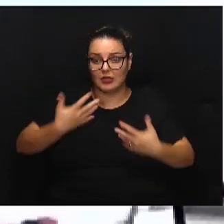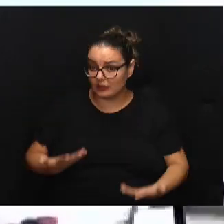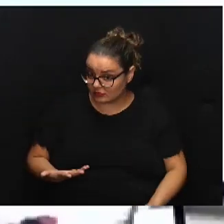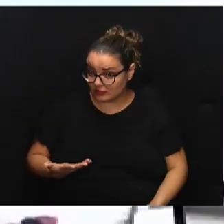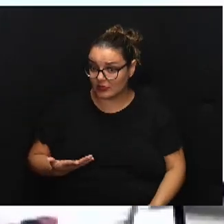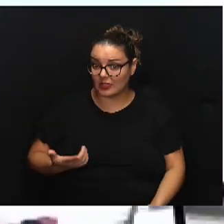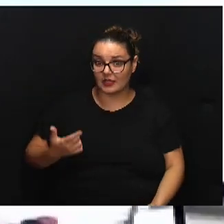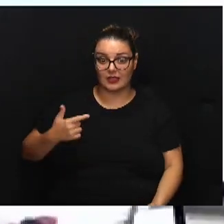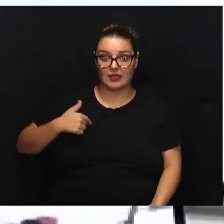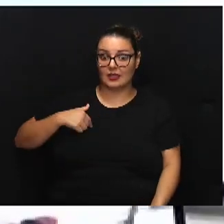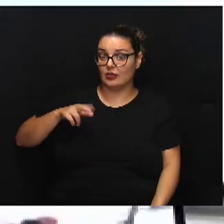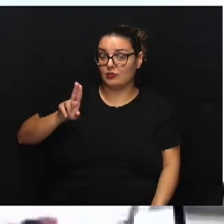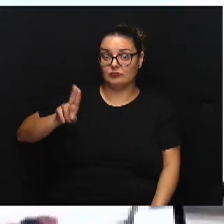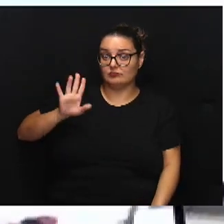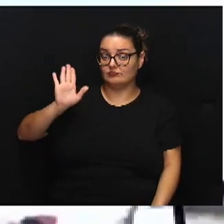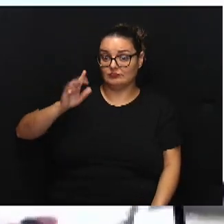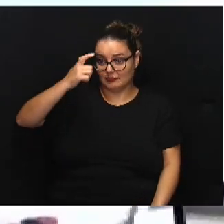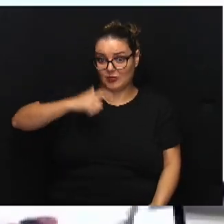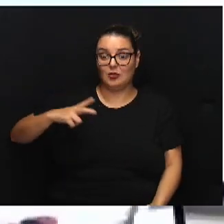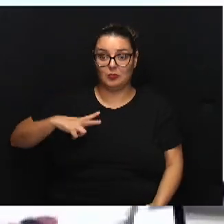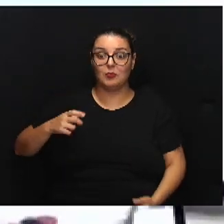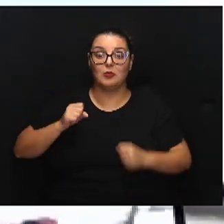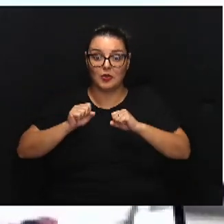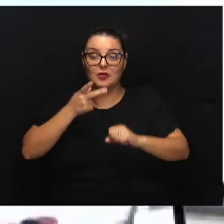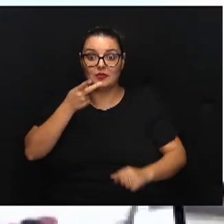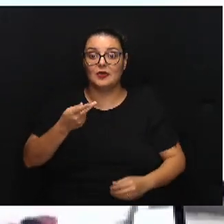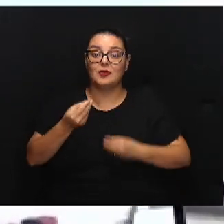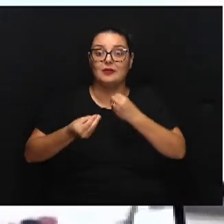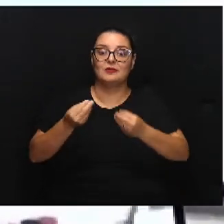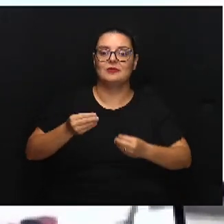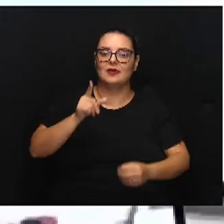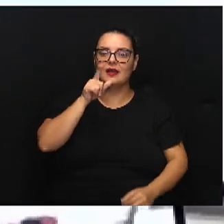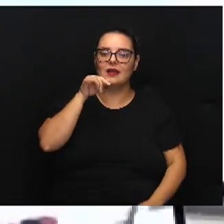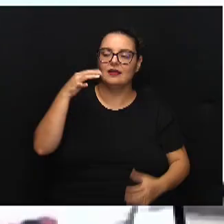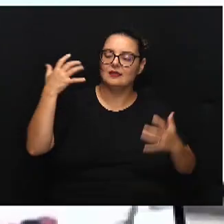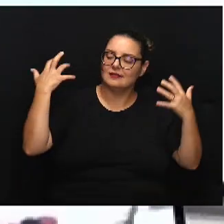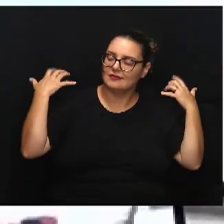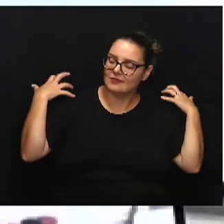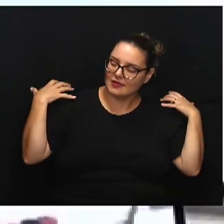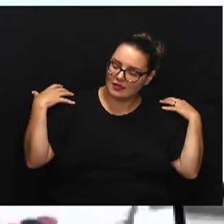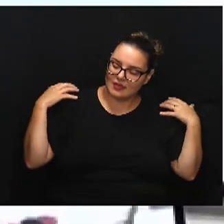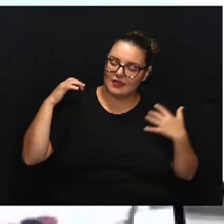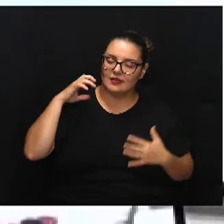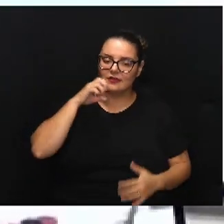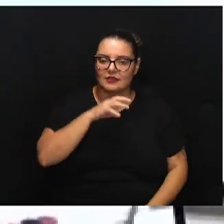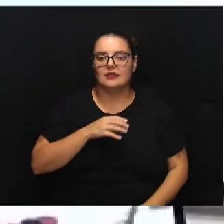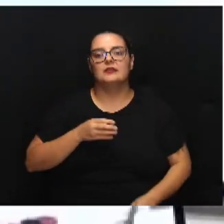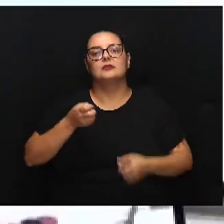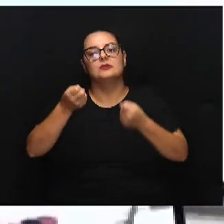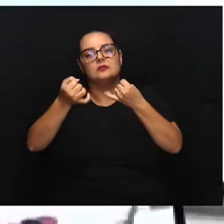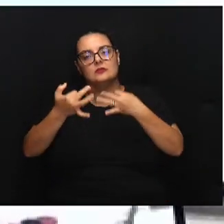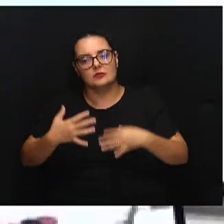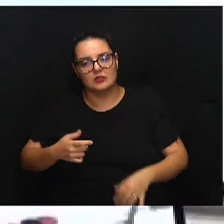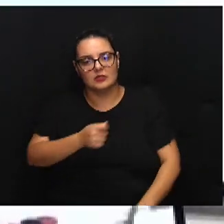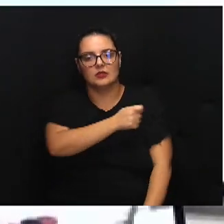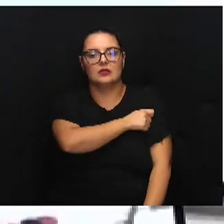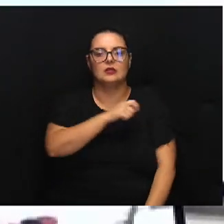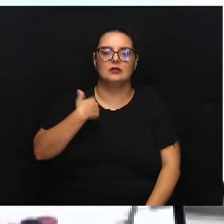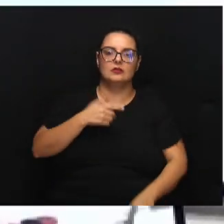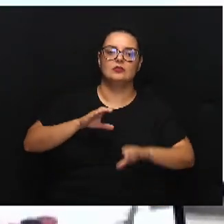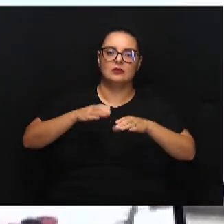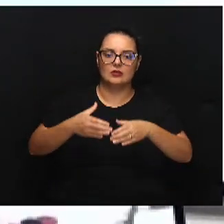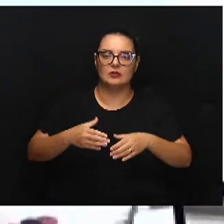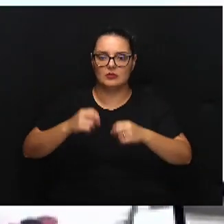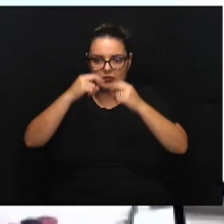eu pessoalmente posso dizer como funciona a água quente nas costas. Então, a gente orienta os alunos, a nossa equipe de enfermagem